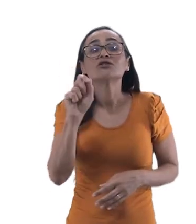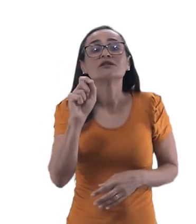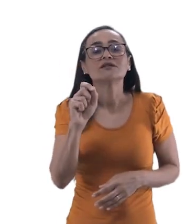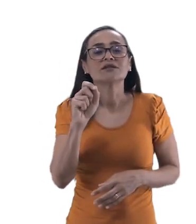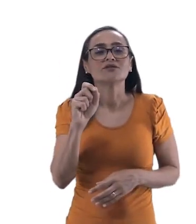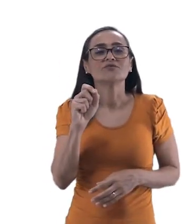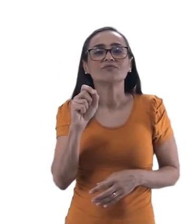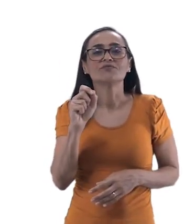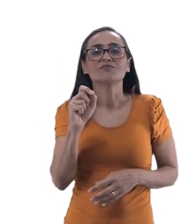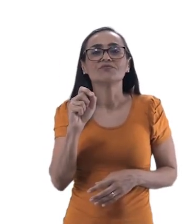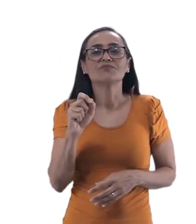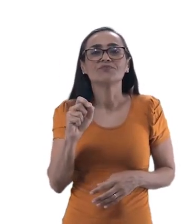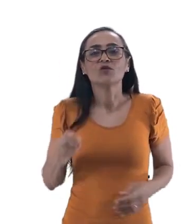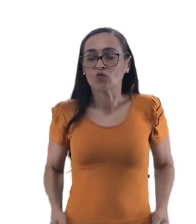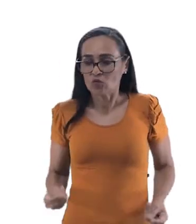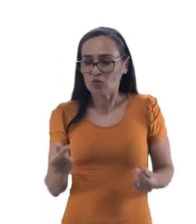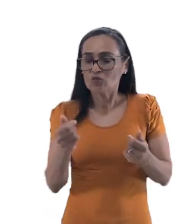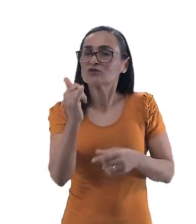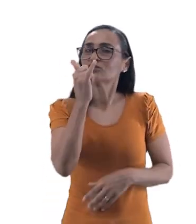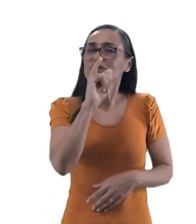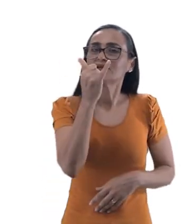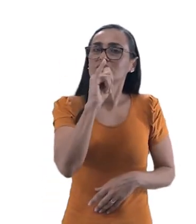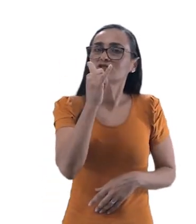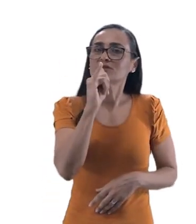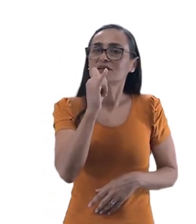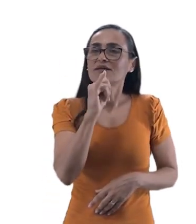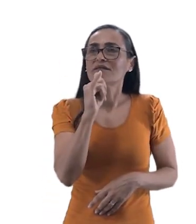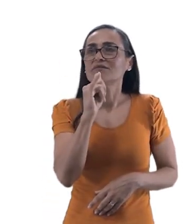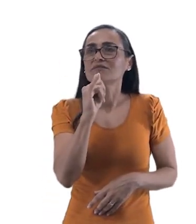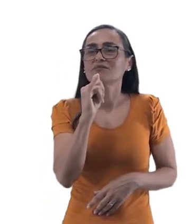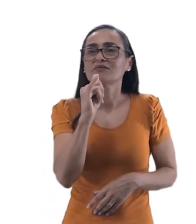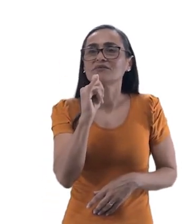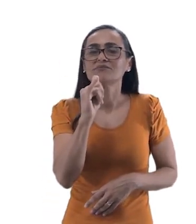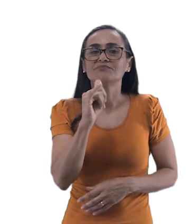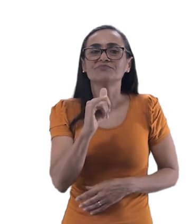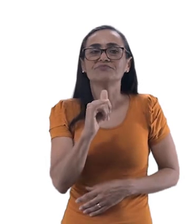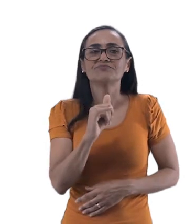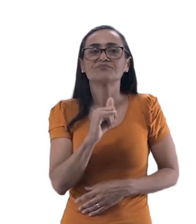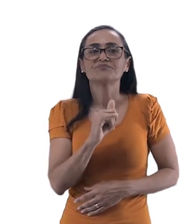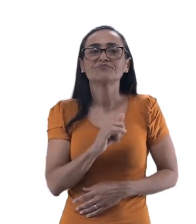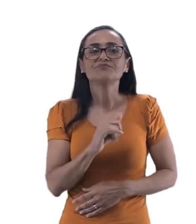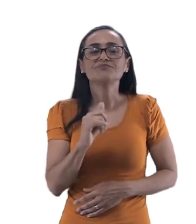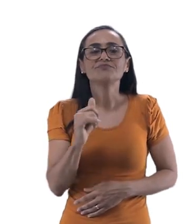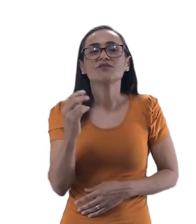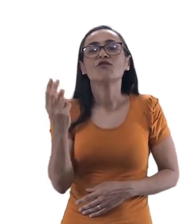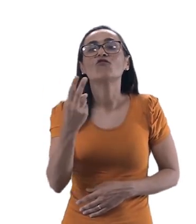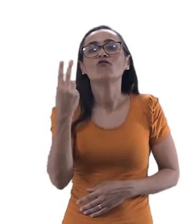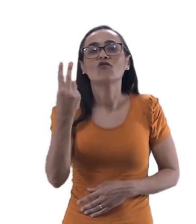que eu tenho aqui um custo de energia elétrica de